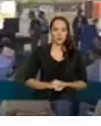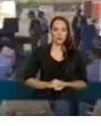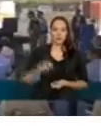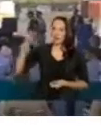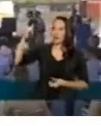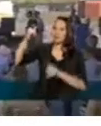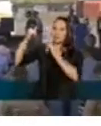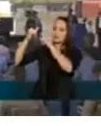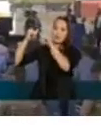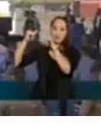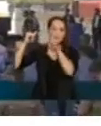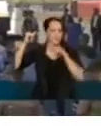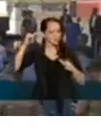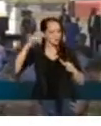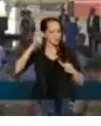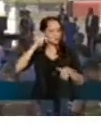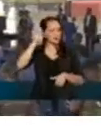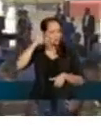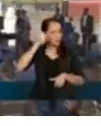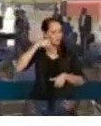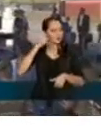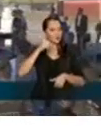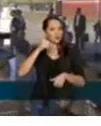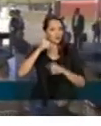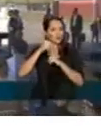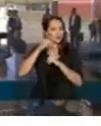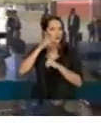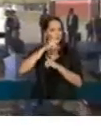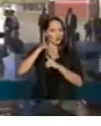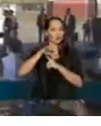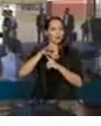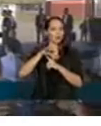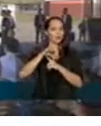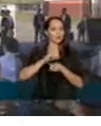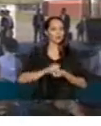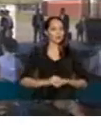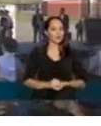Ciente, presidente, Curitiba, 125.